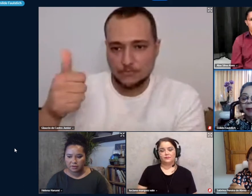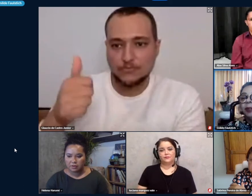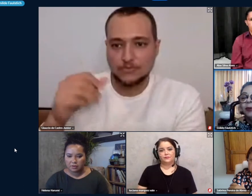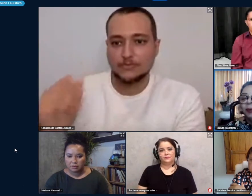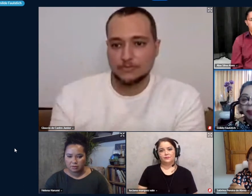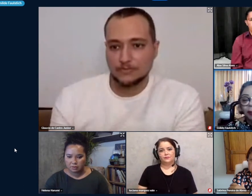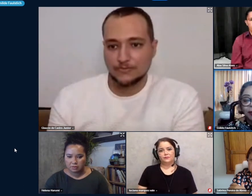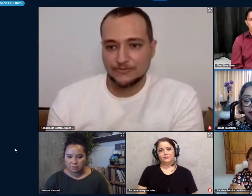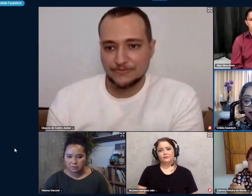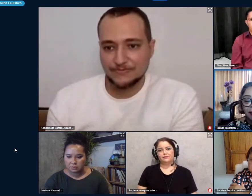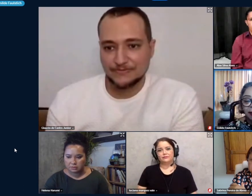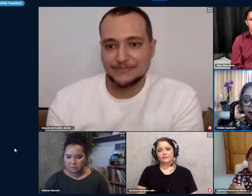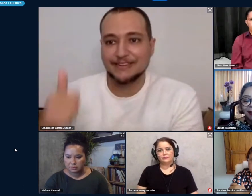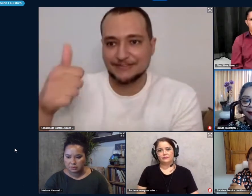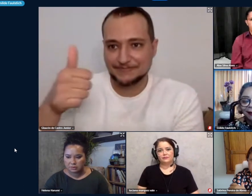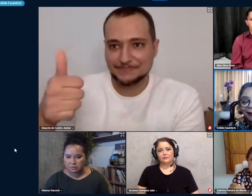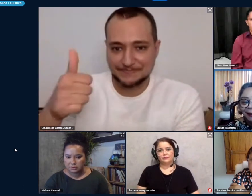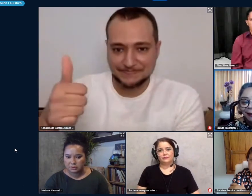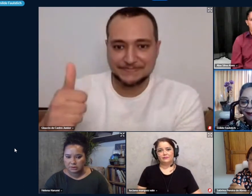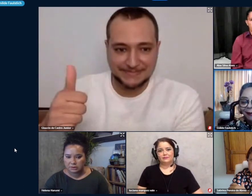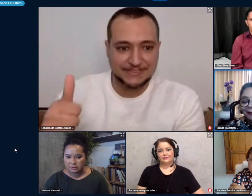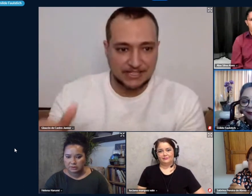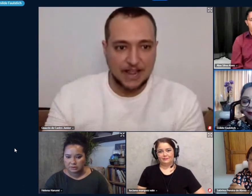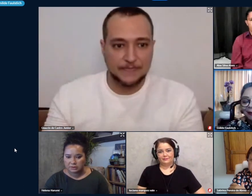porque nós temos um tempo de sala também.